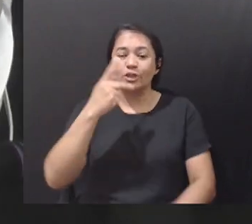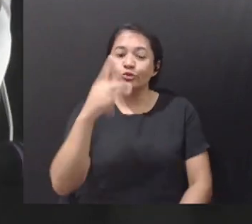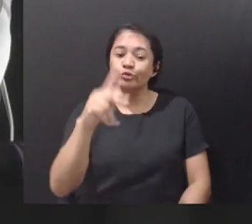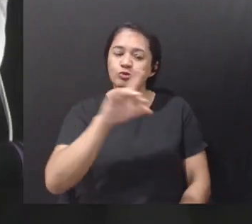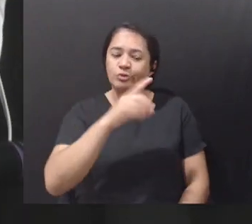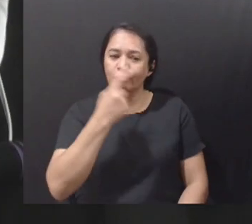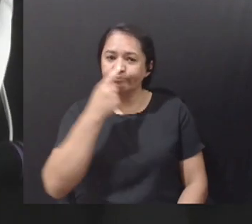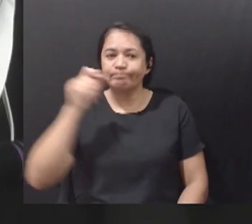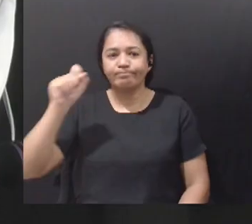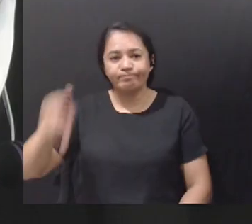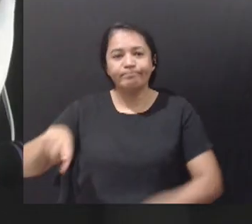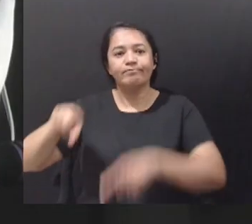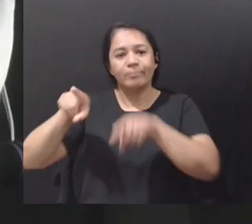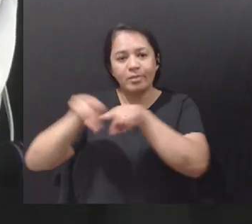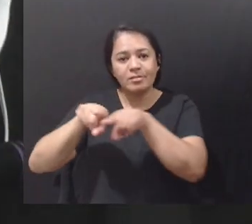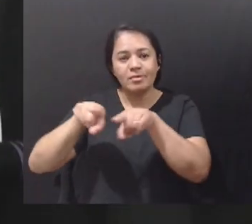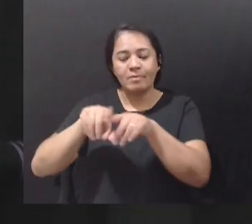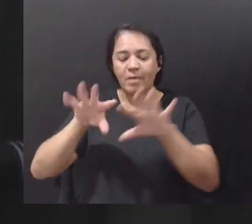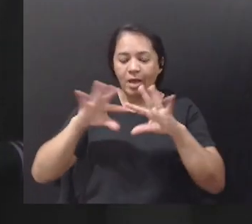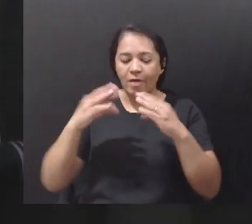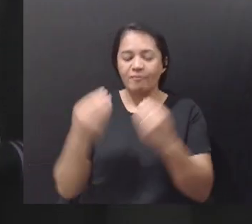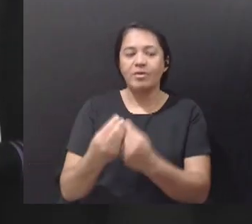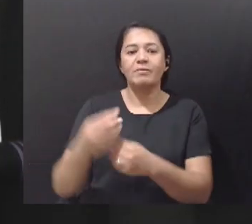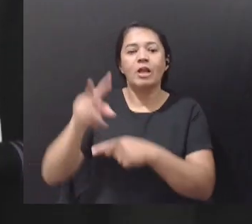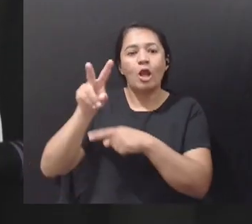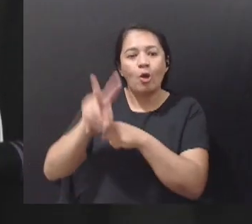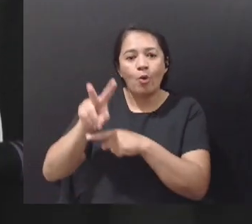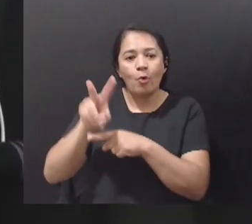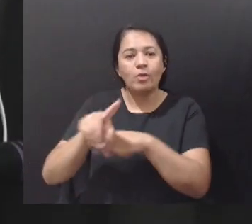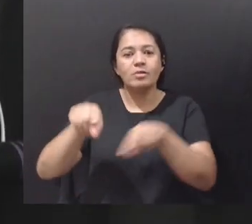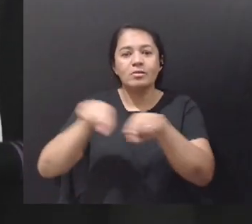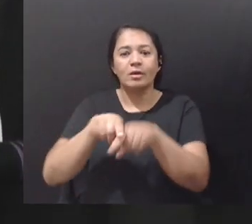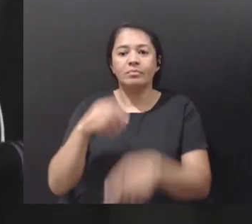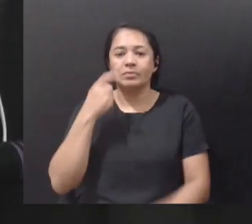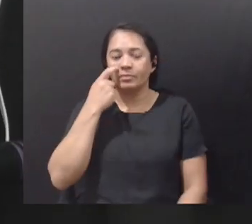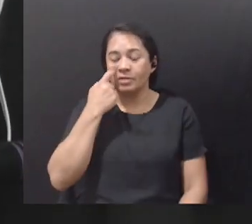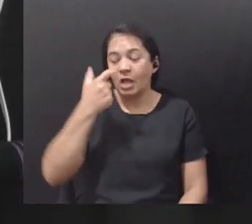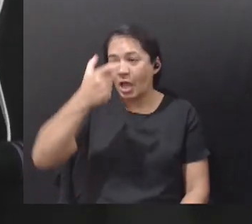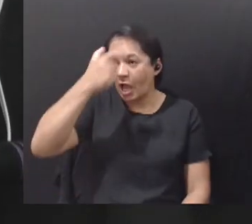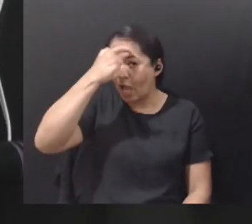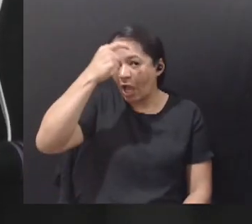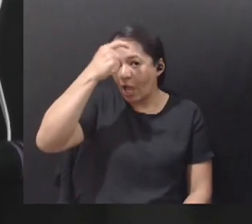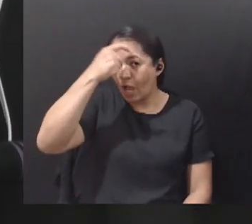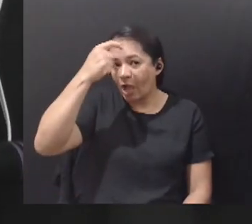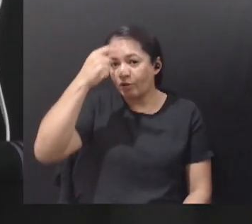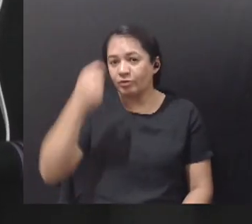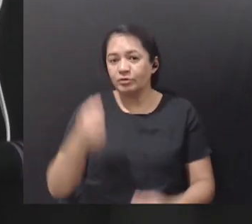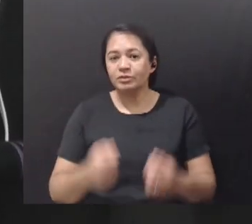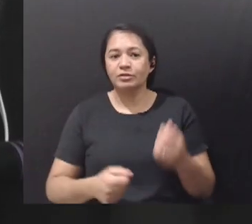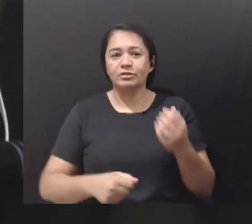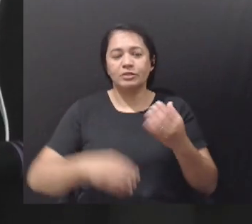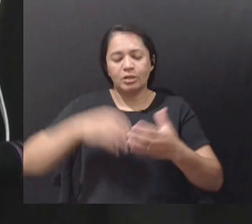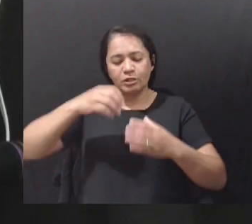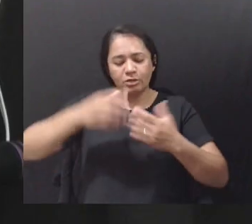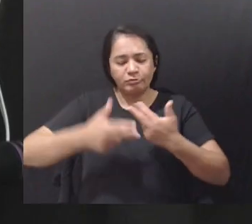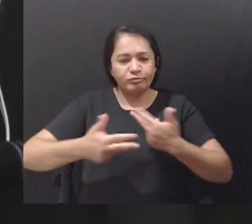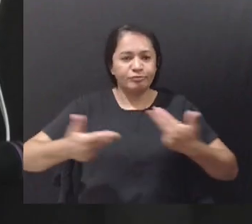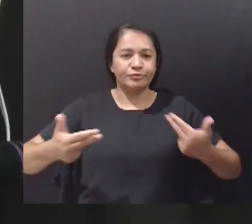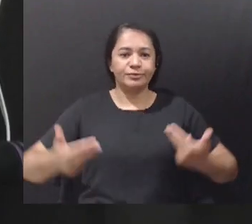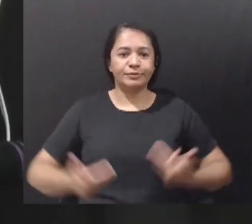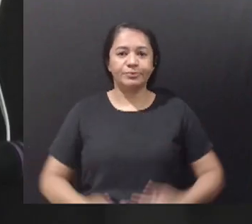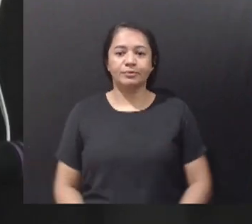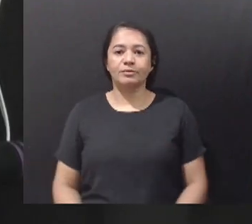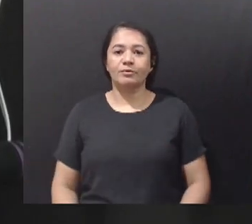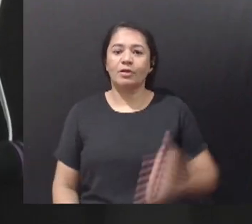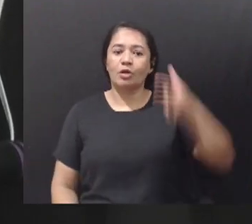É a família cuidar do seu lixo. E consciência do consumo, até de embalagem, de todas essas coisas. Ontem tinha uma garrafa de